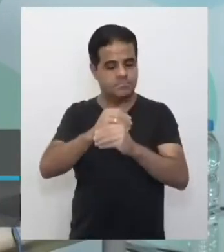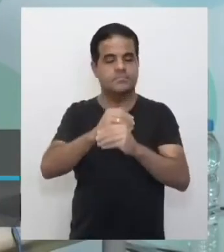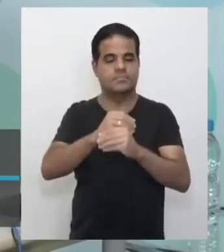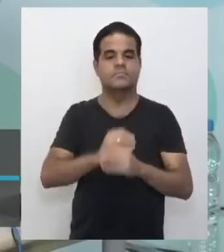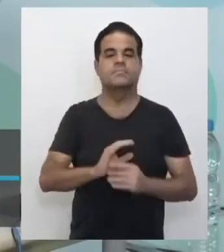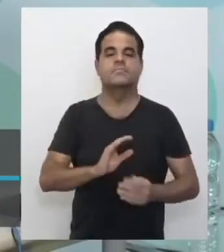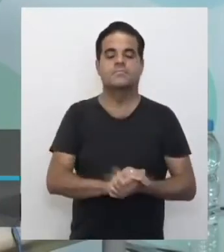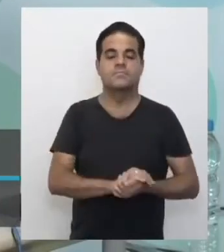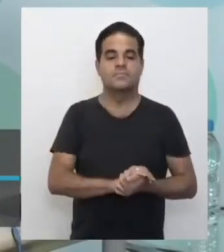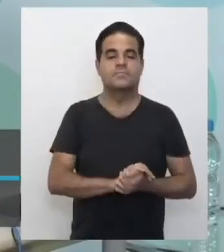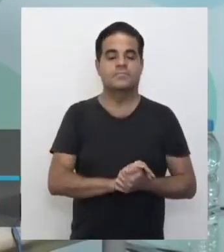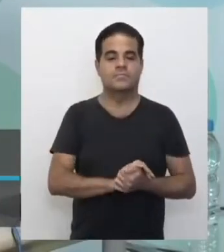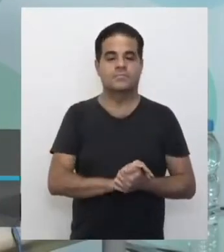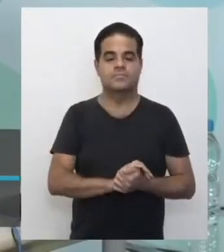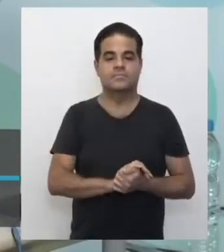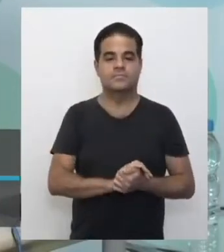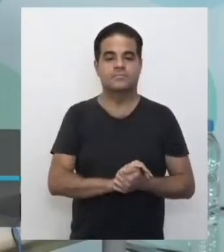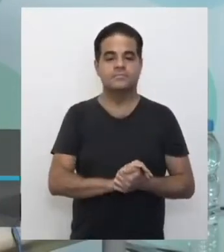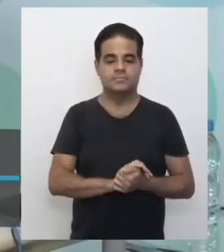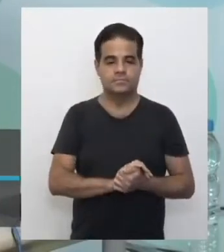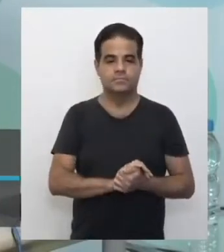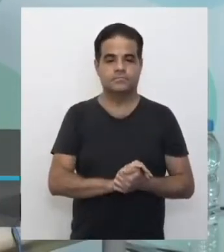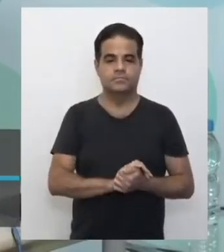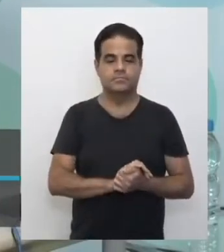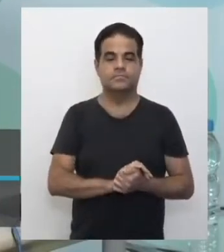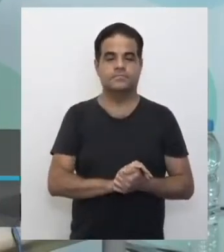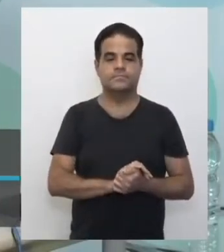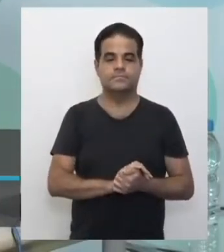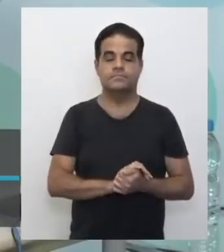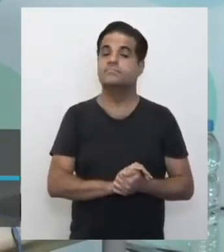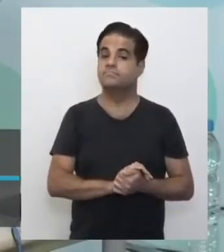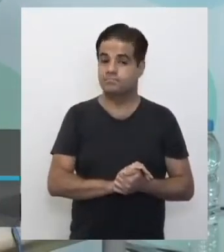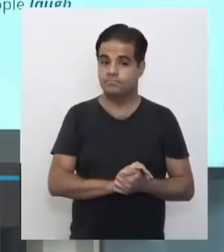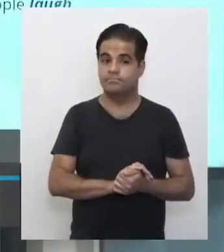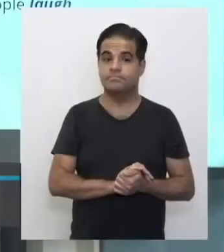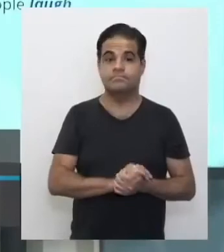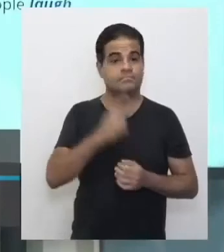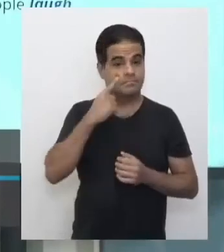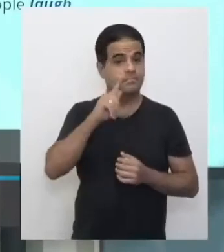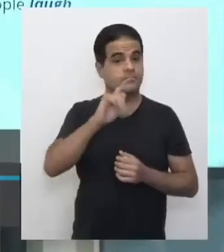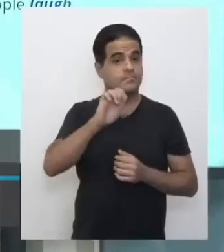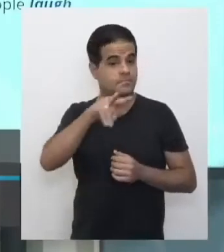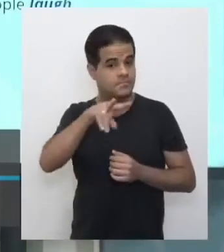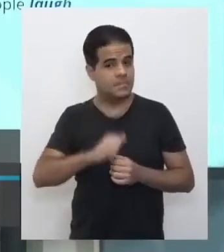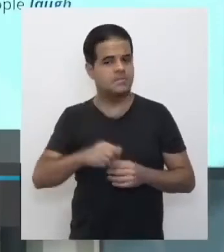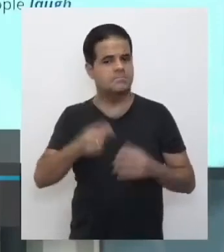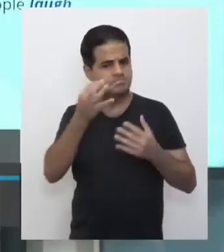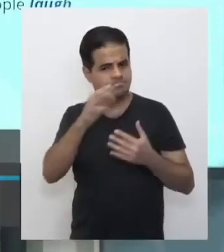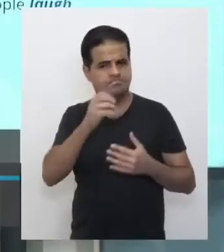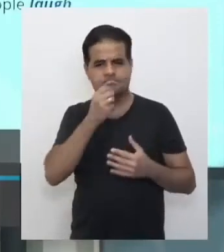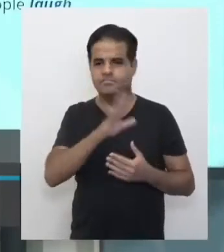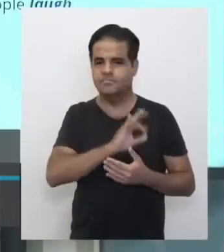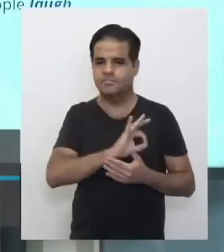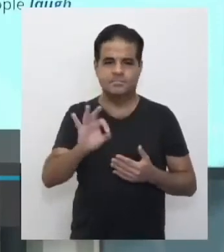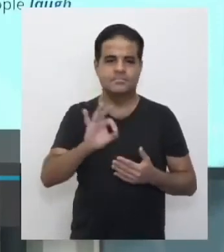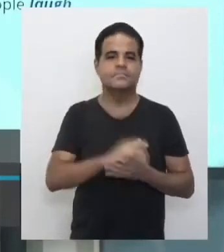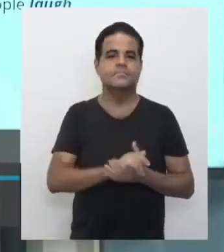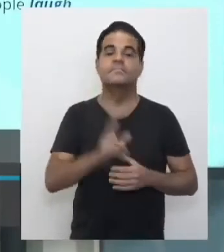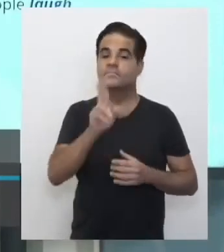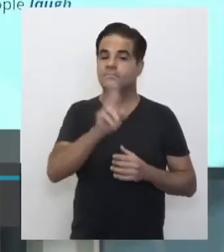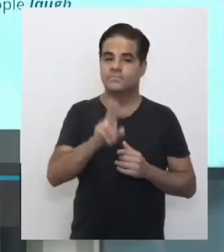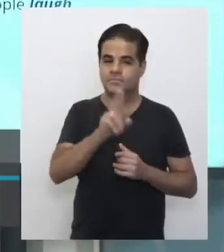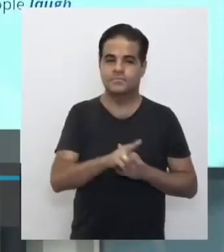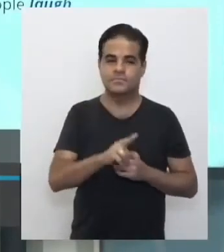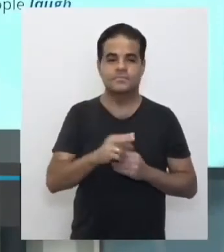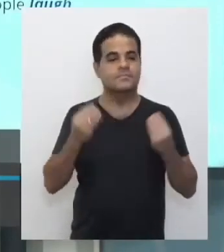short stories that make people laugh because they are funny. Ah, eu tinha visto da Giovana também, que capricho, né? Tá vendo? Olha só como a gente letra